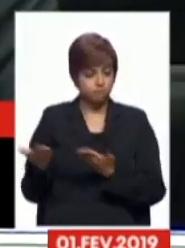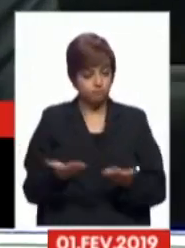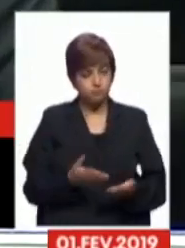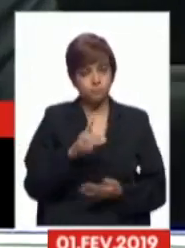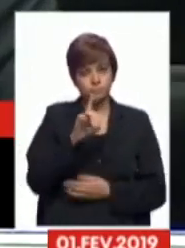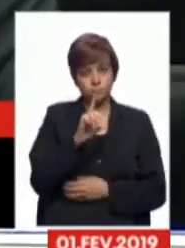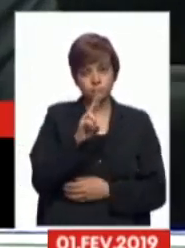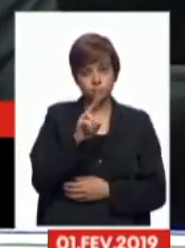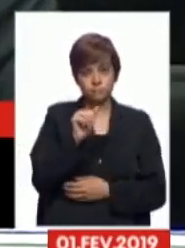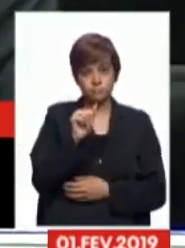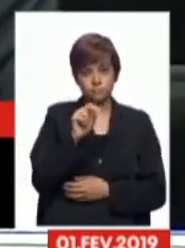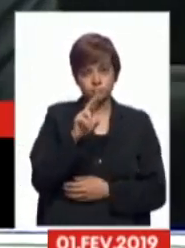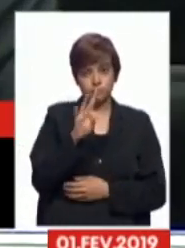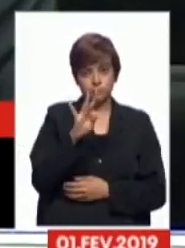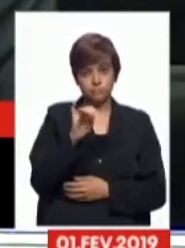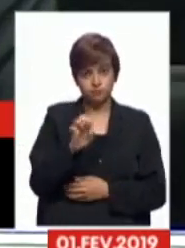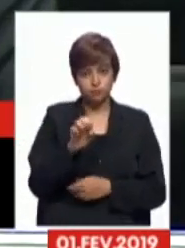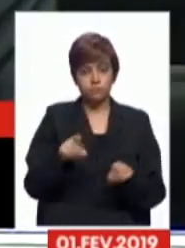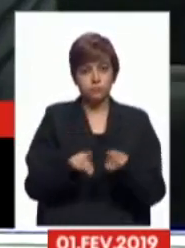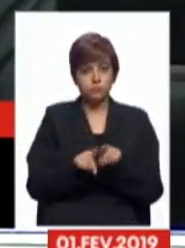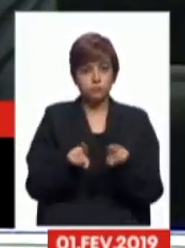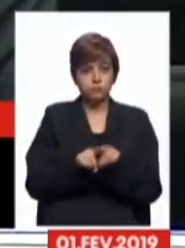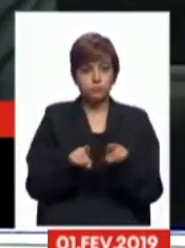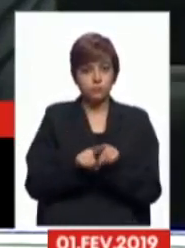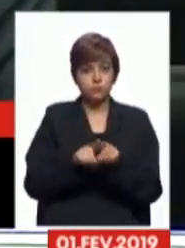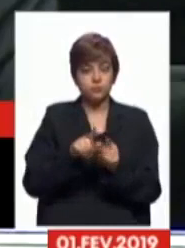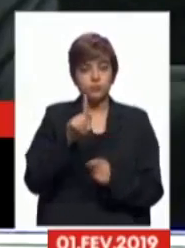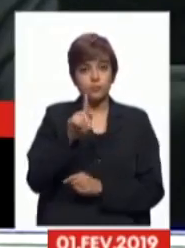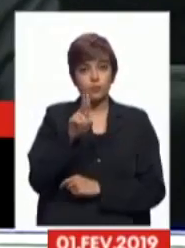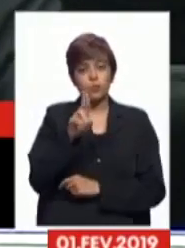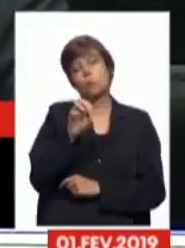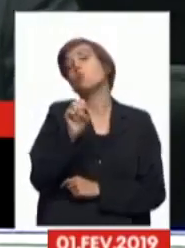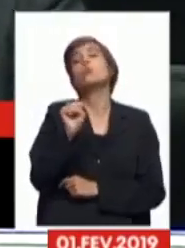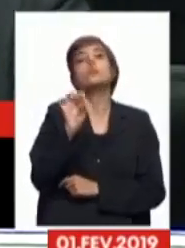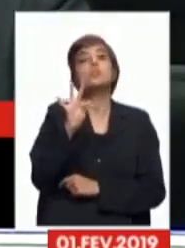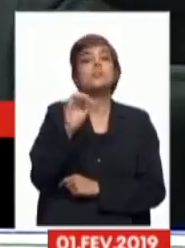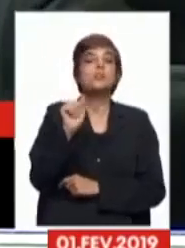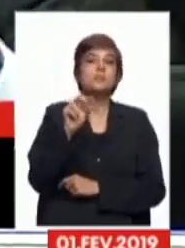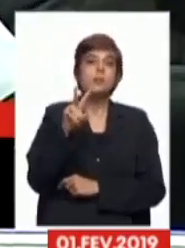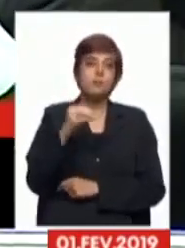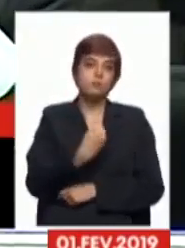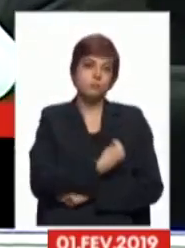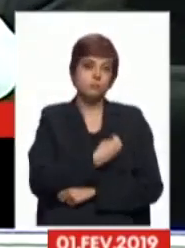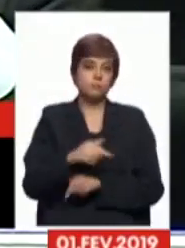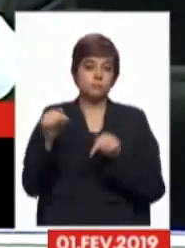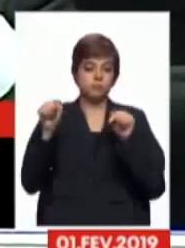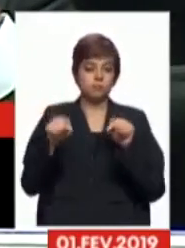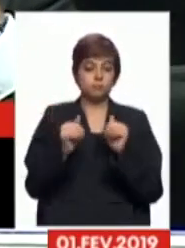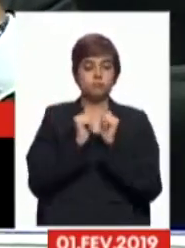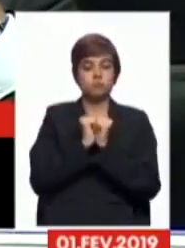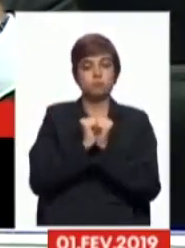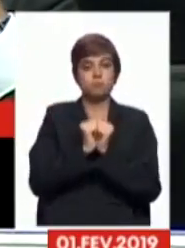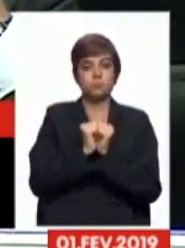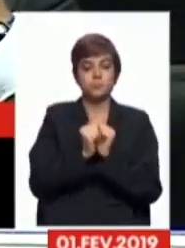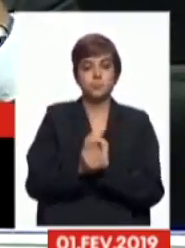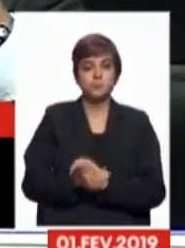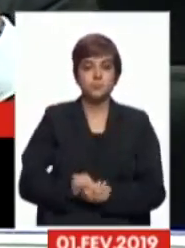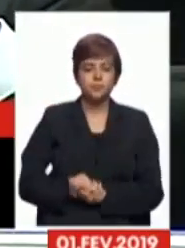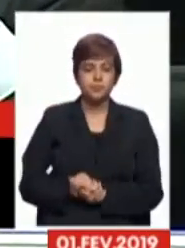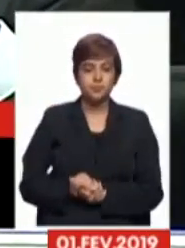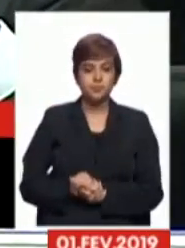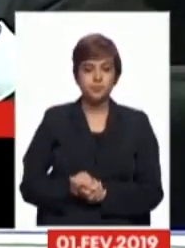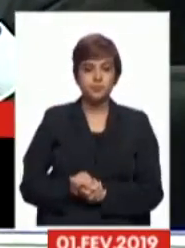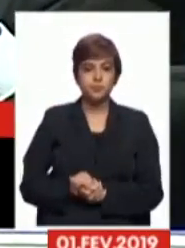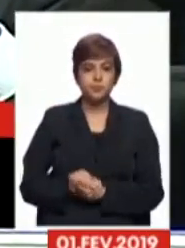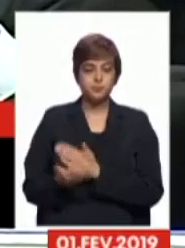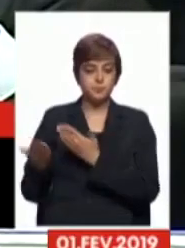e Gustavo Valadares para atuarem como escrutinadores. Duarte Bechir e